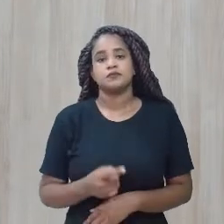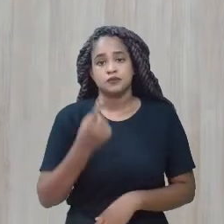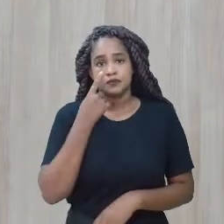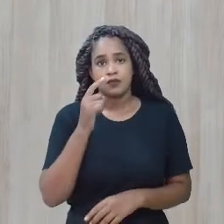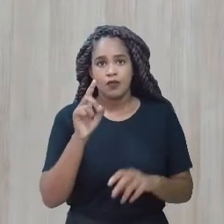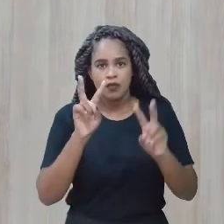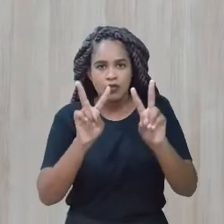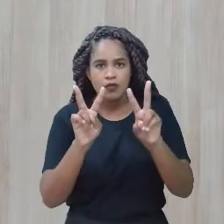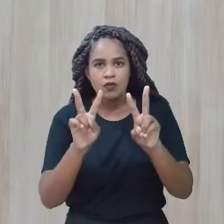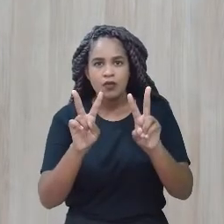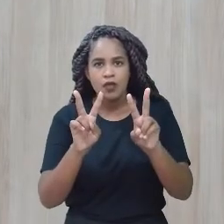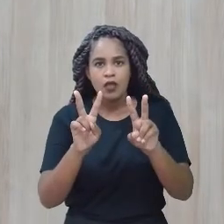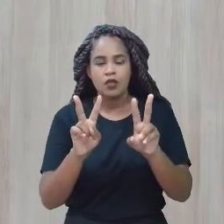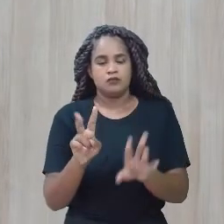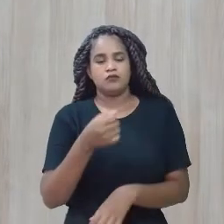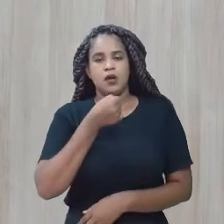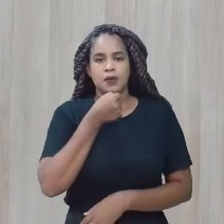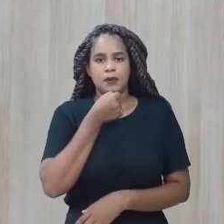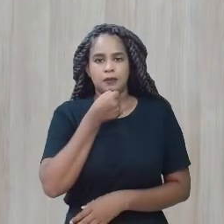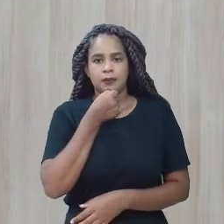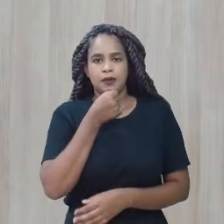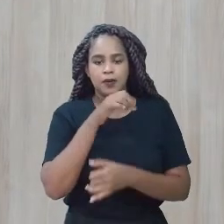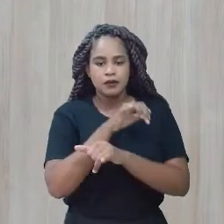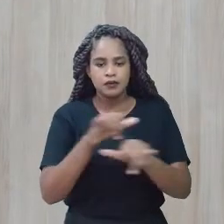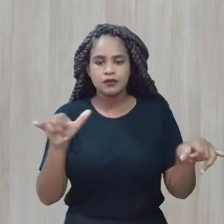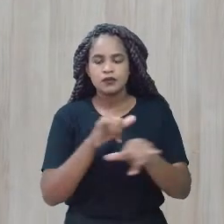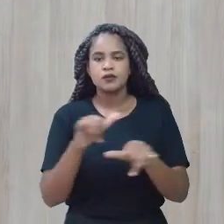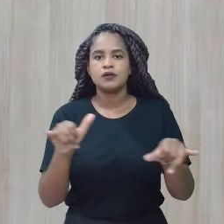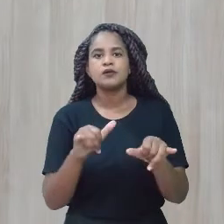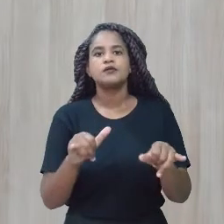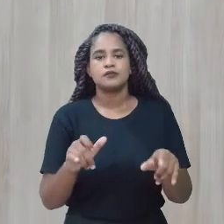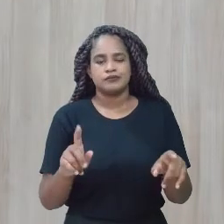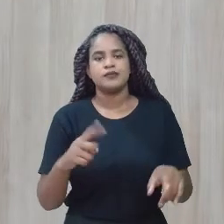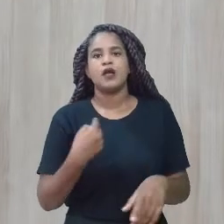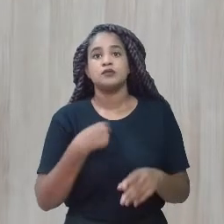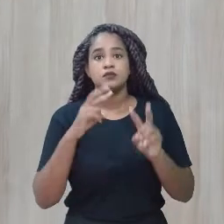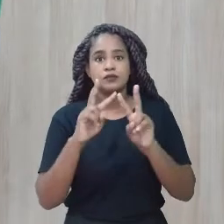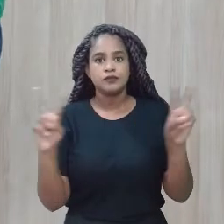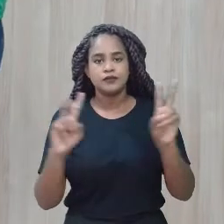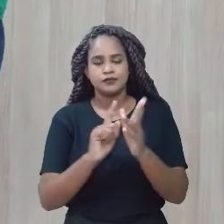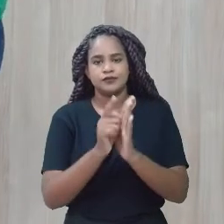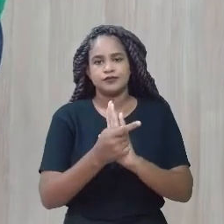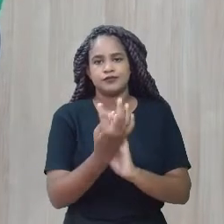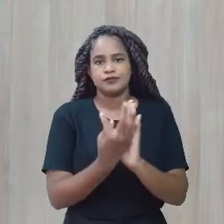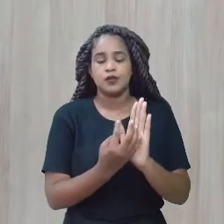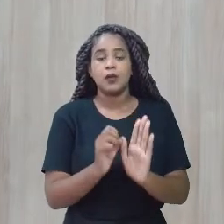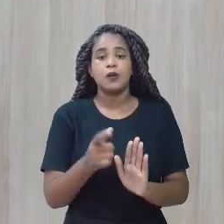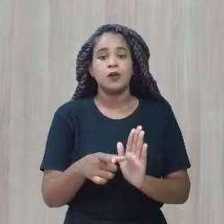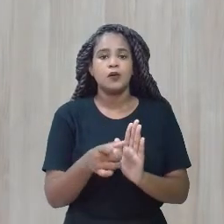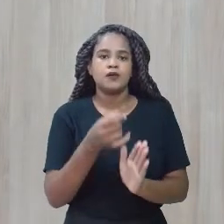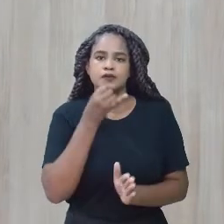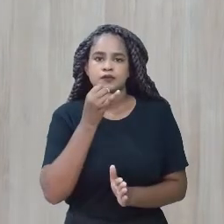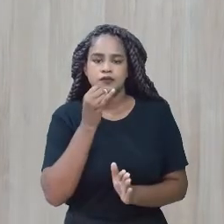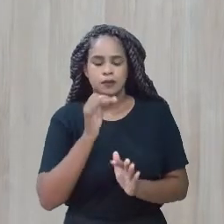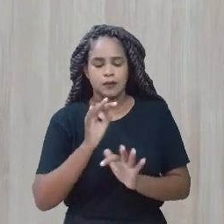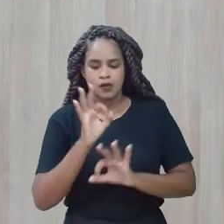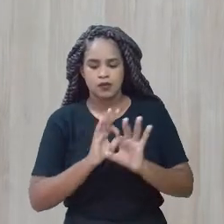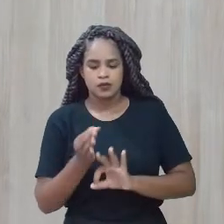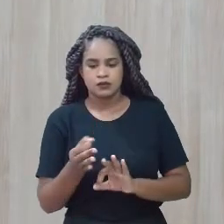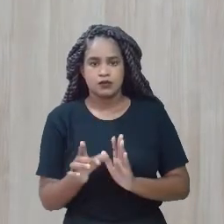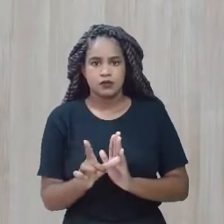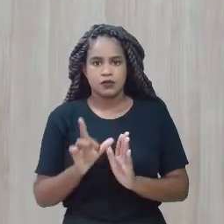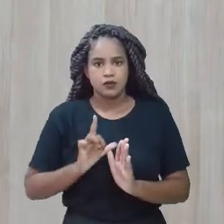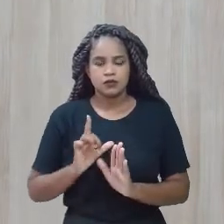acesso a este gênero também. Ou quando ela é preparada, organizada. E aí, quando fazemos isso,